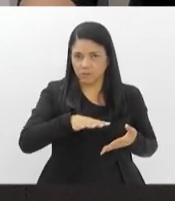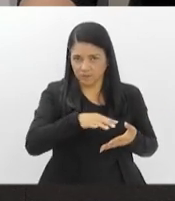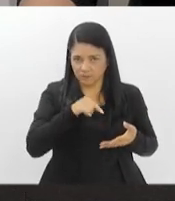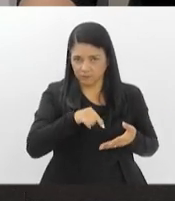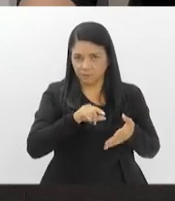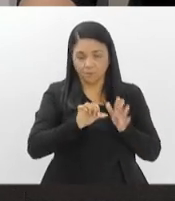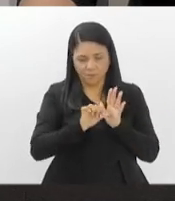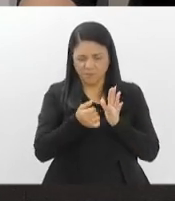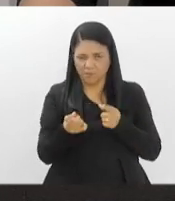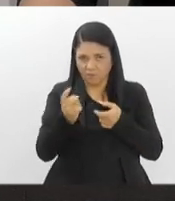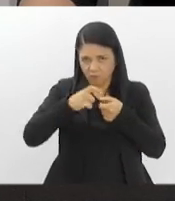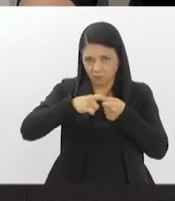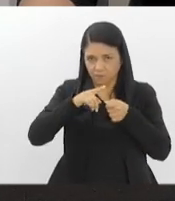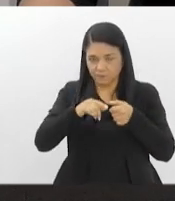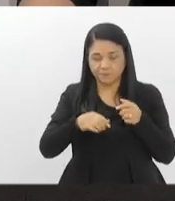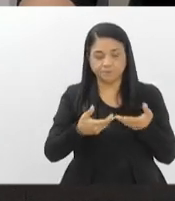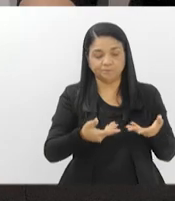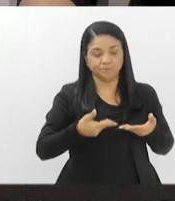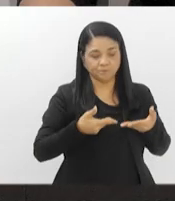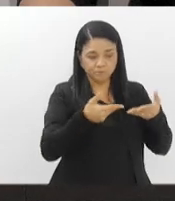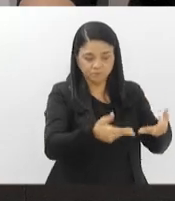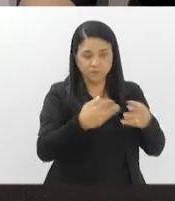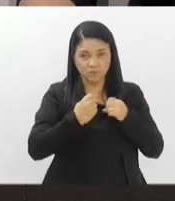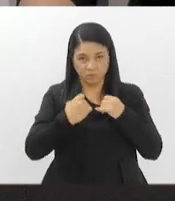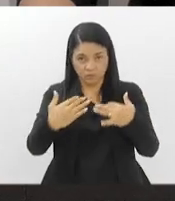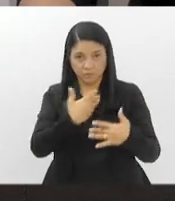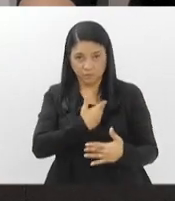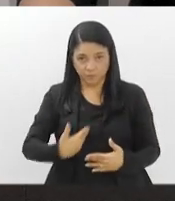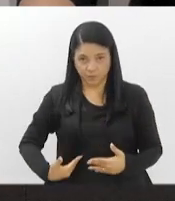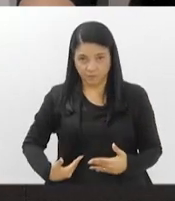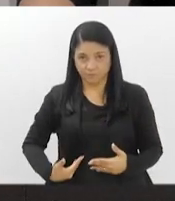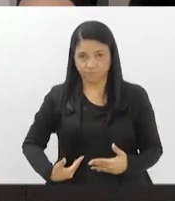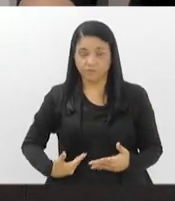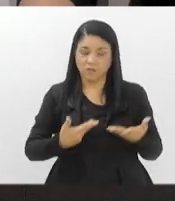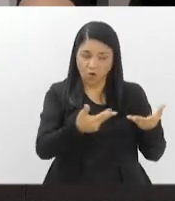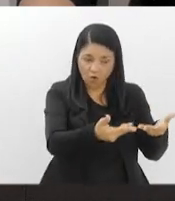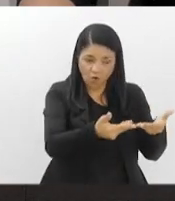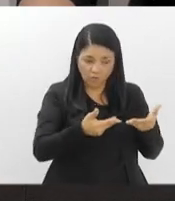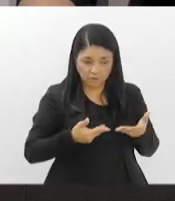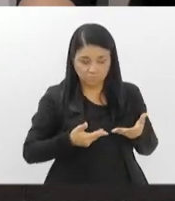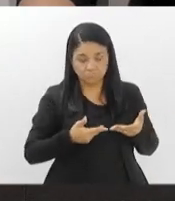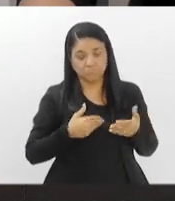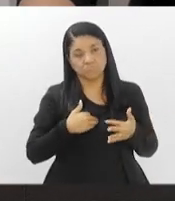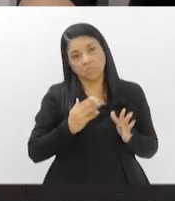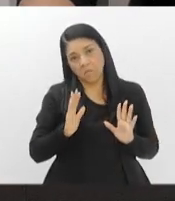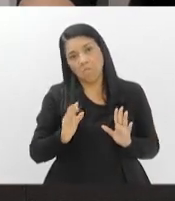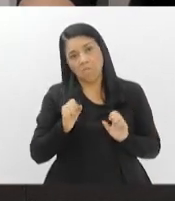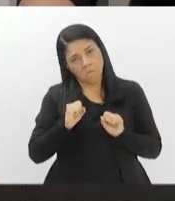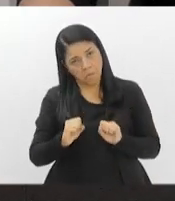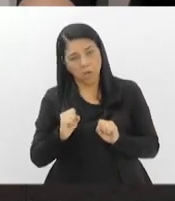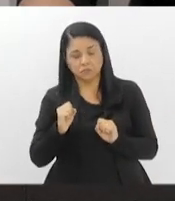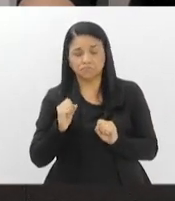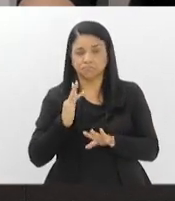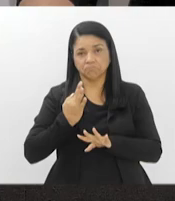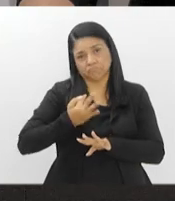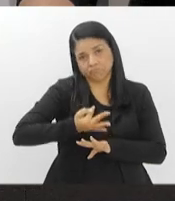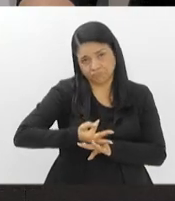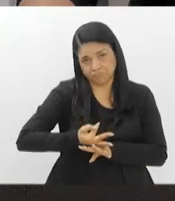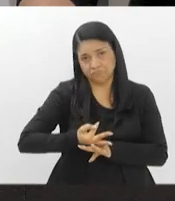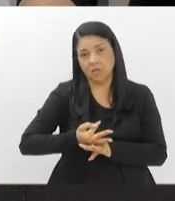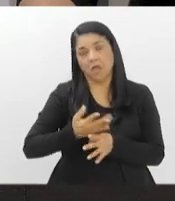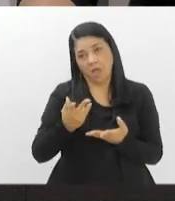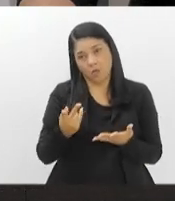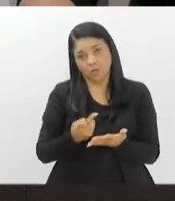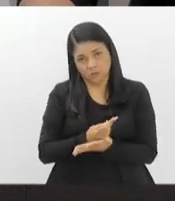vamos voltar um pouquinho o convite Na audiência pública o convidado pode não aparecer que foi o que aconteceu e nós